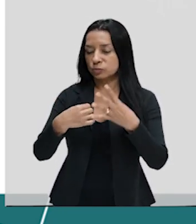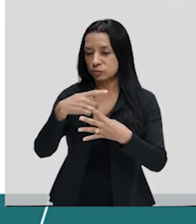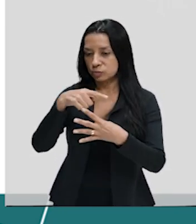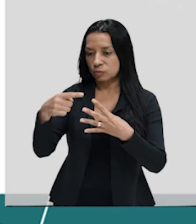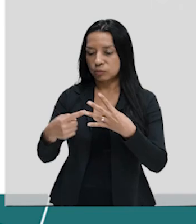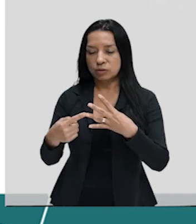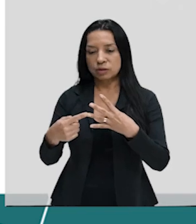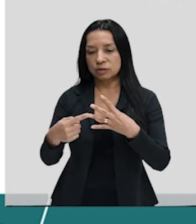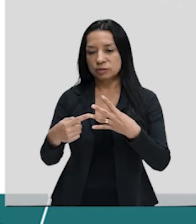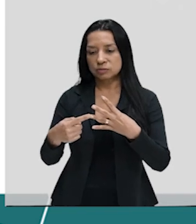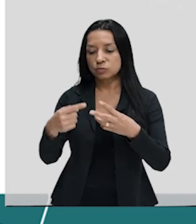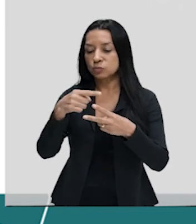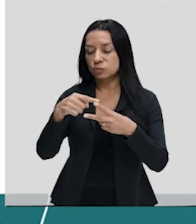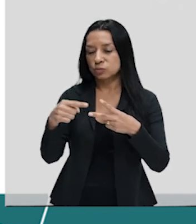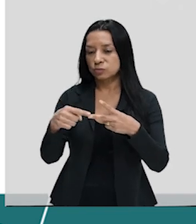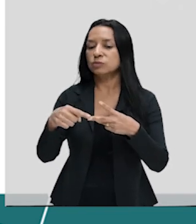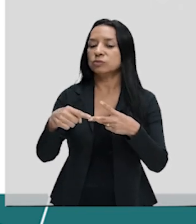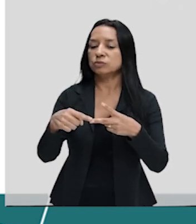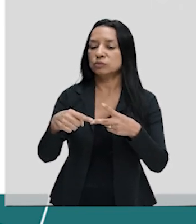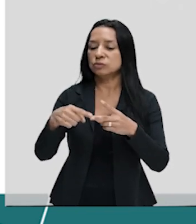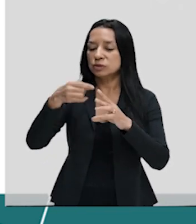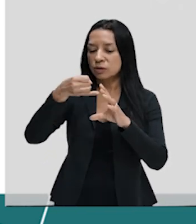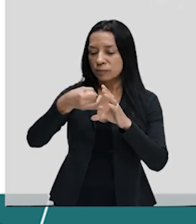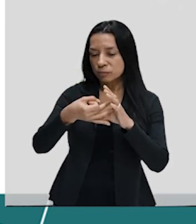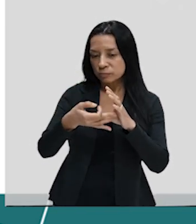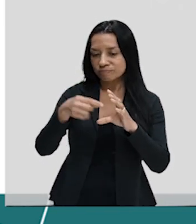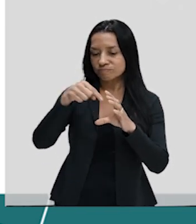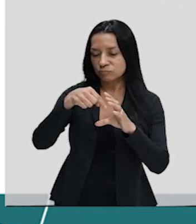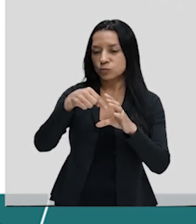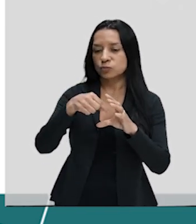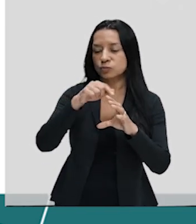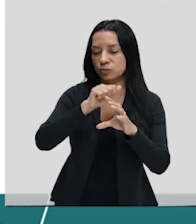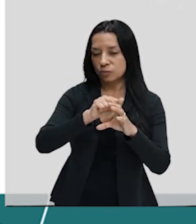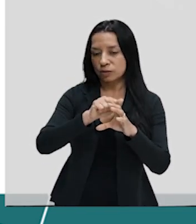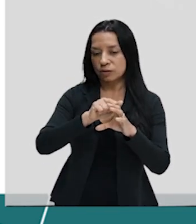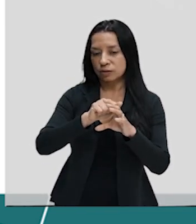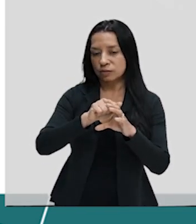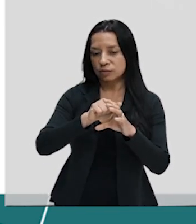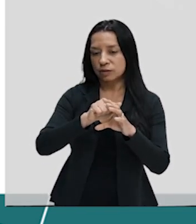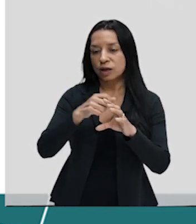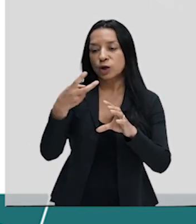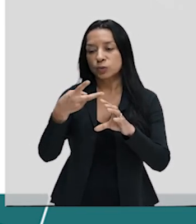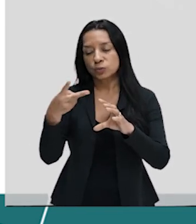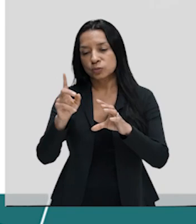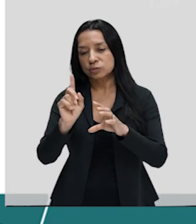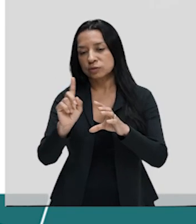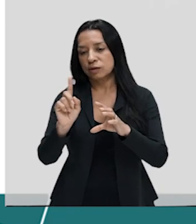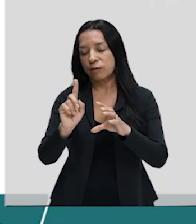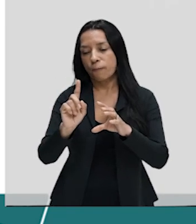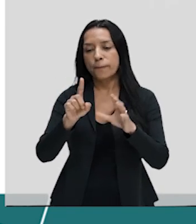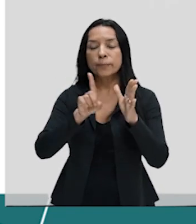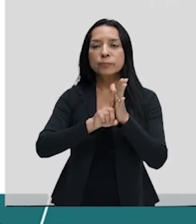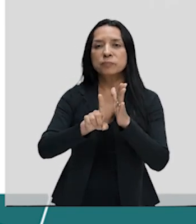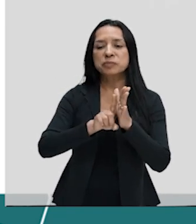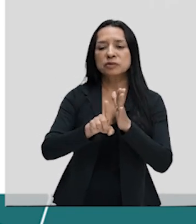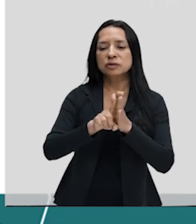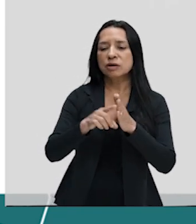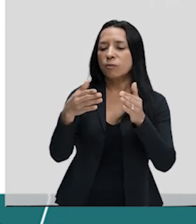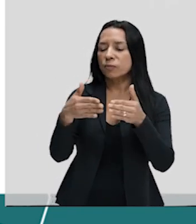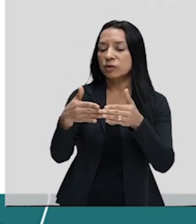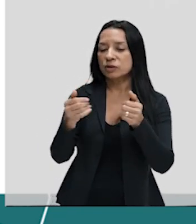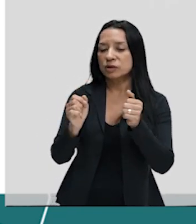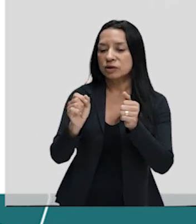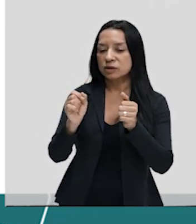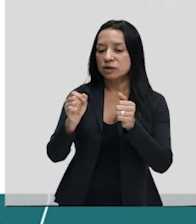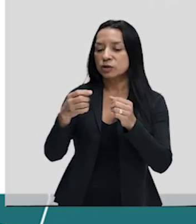do conjunto A e outros 2 não, tá? Então, o que a questão pedia? Apenas para a gente avaliar desses 4